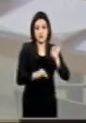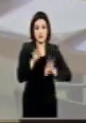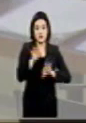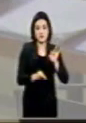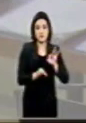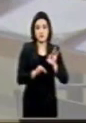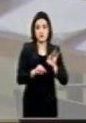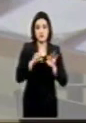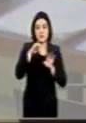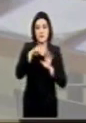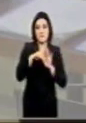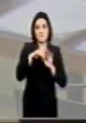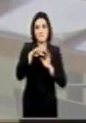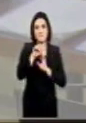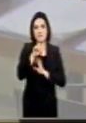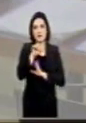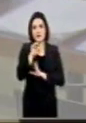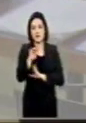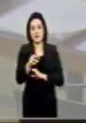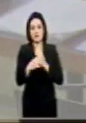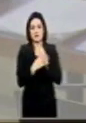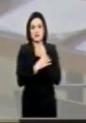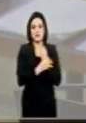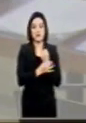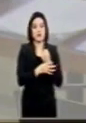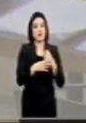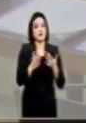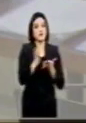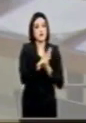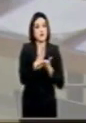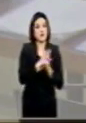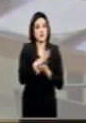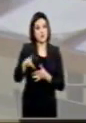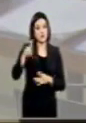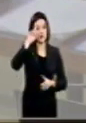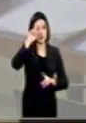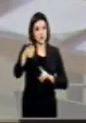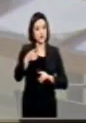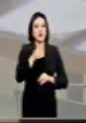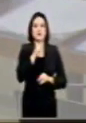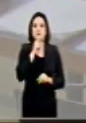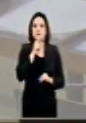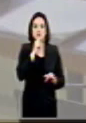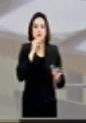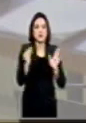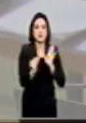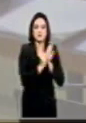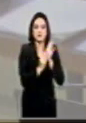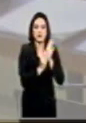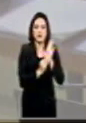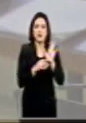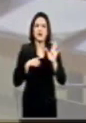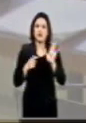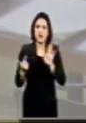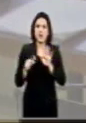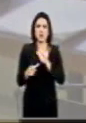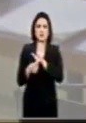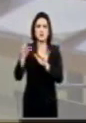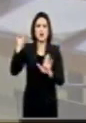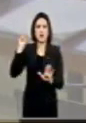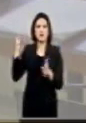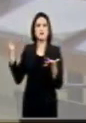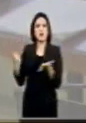mandado de segurança autoridades não previstas expressamente no rol constitucional. Cito outros precedentes,